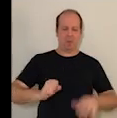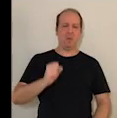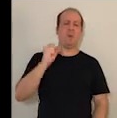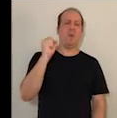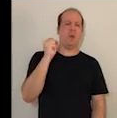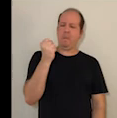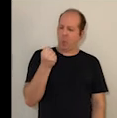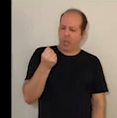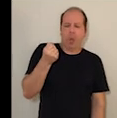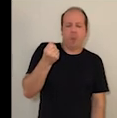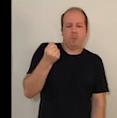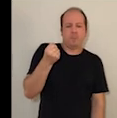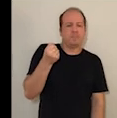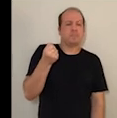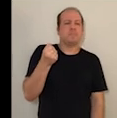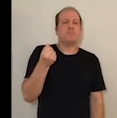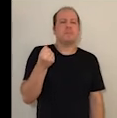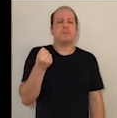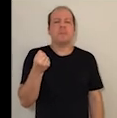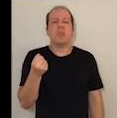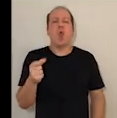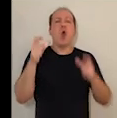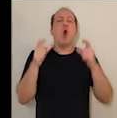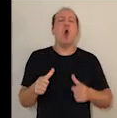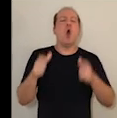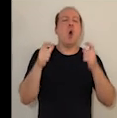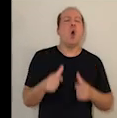nus. Na mão direita erguida, traz um punhal.